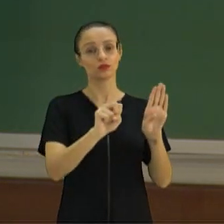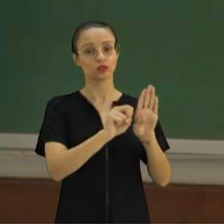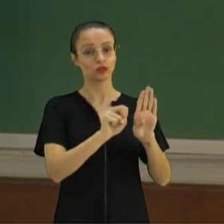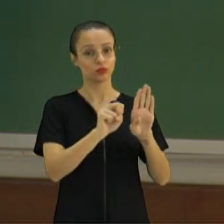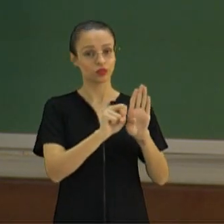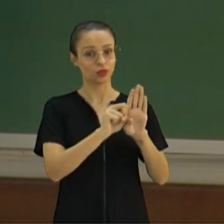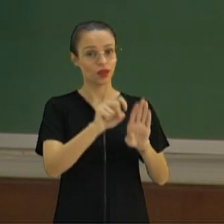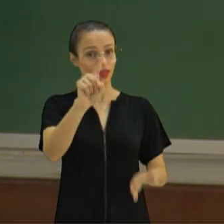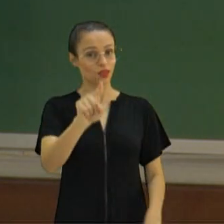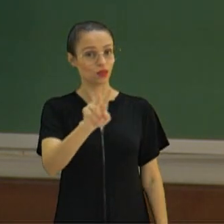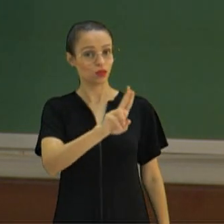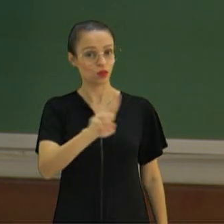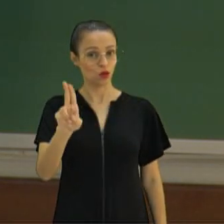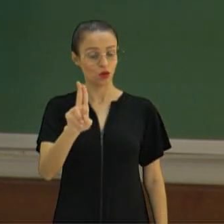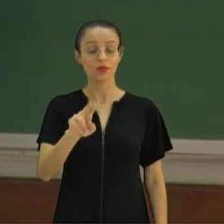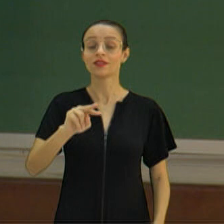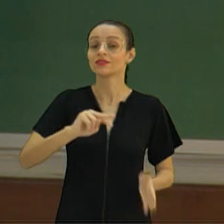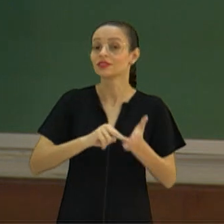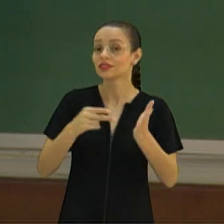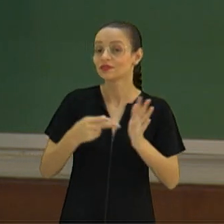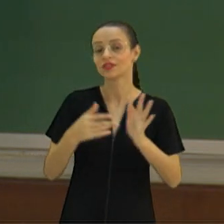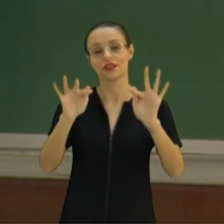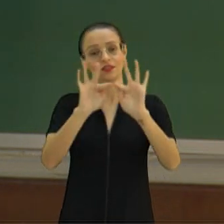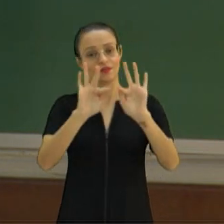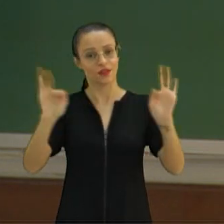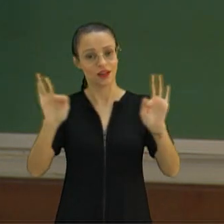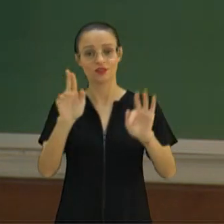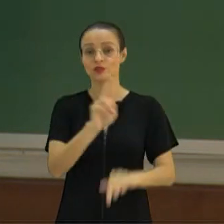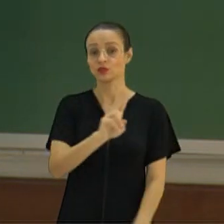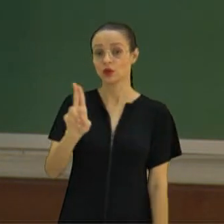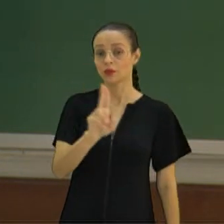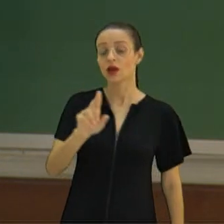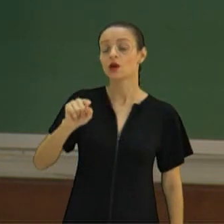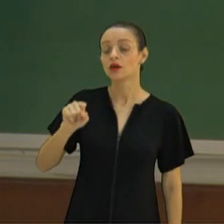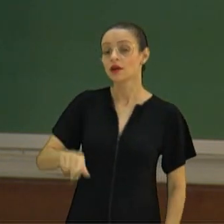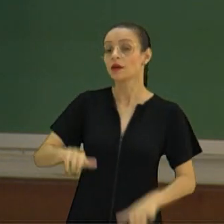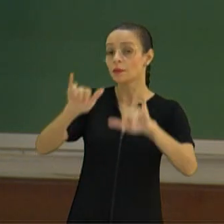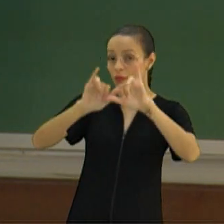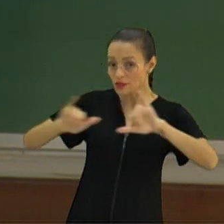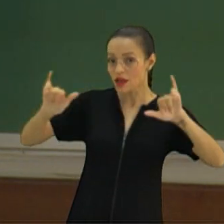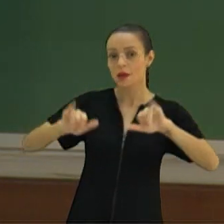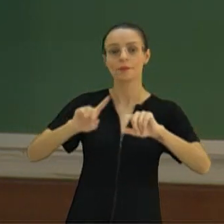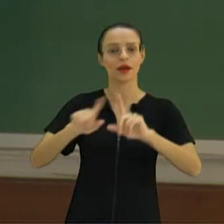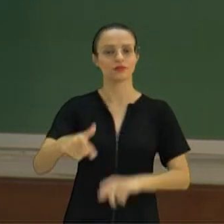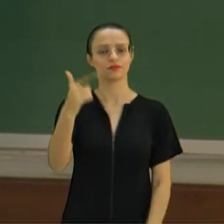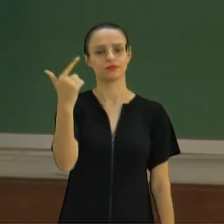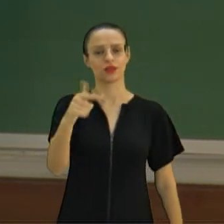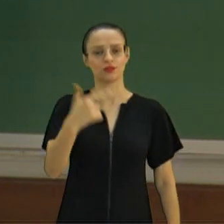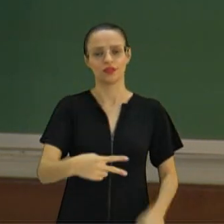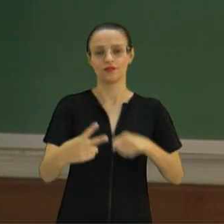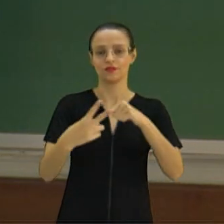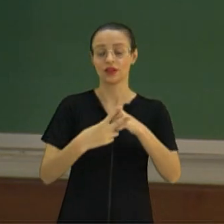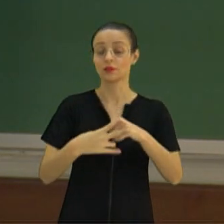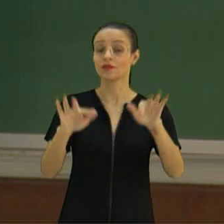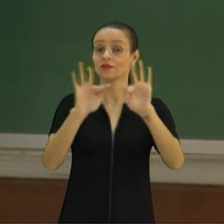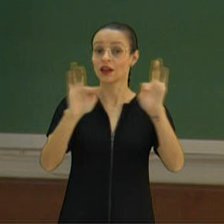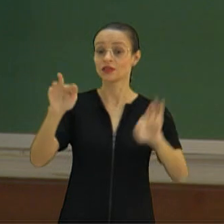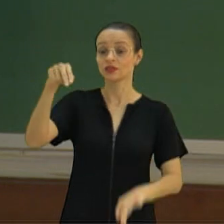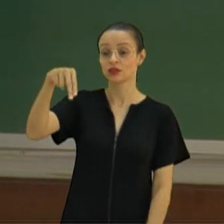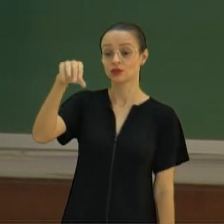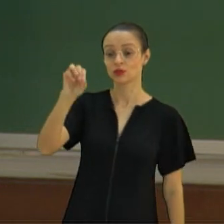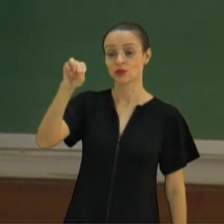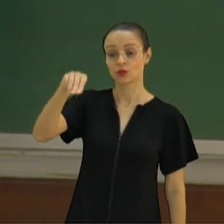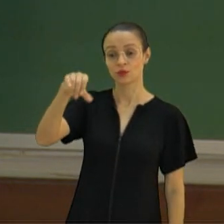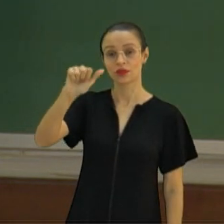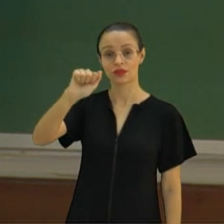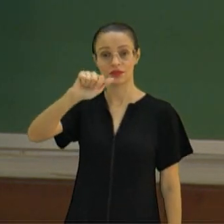é um nome, é uma frase nominal. Passou uma mensagem, mas não há um verbo. Esse é o conceito de frase nominal.